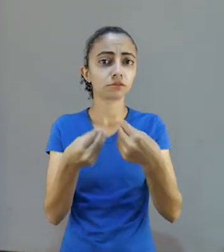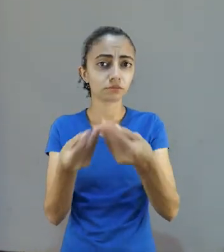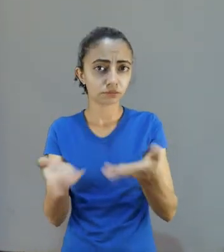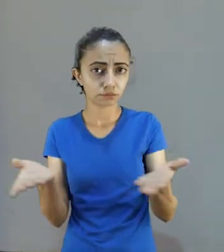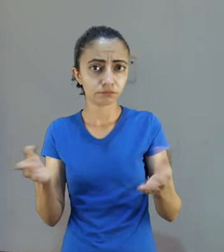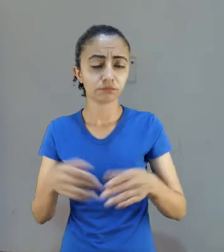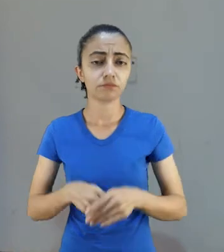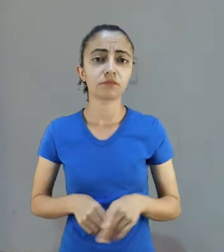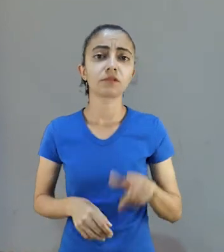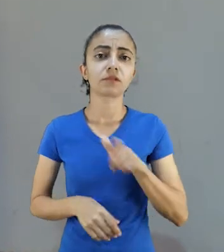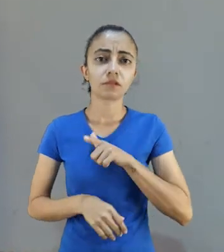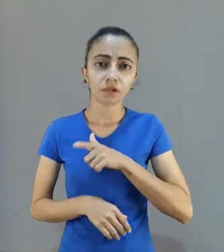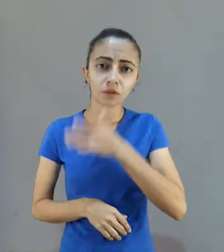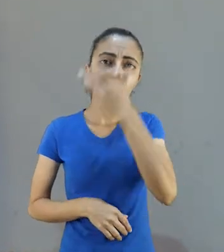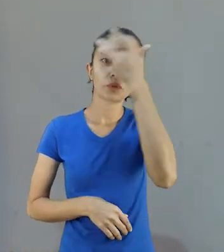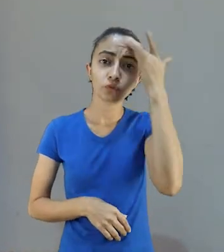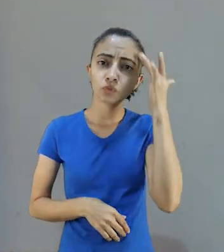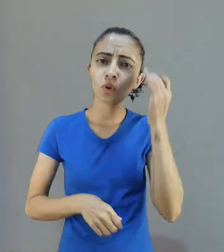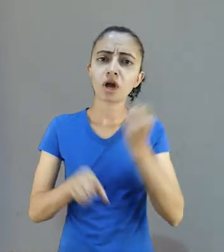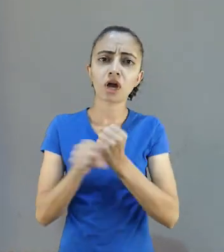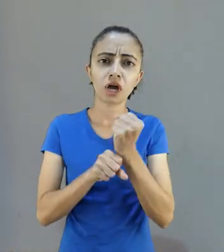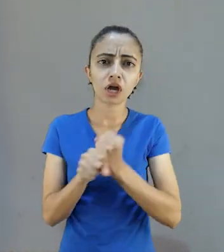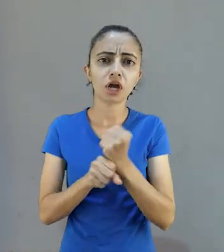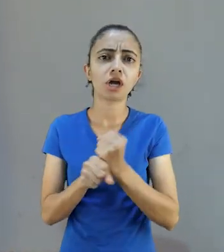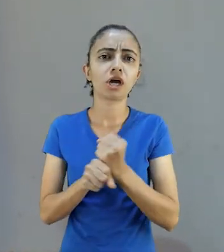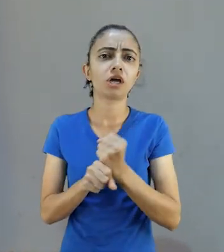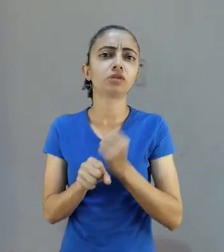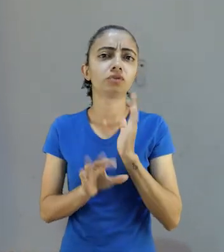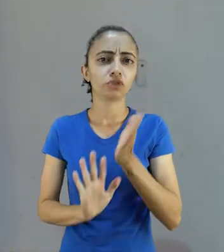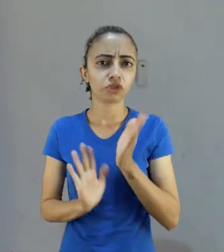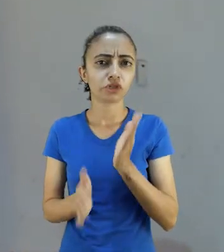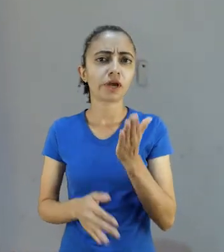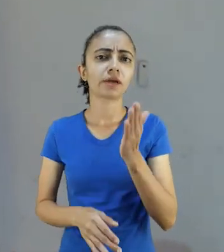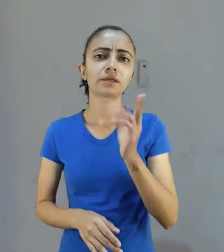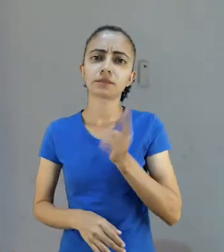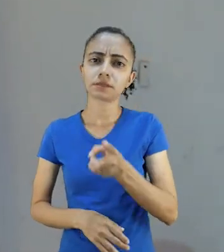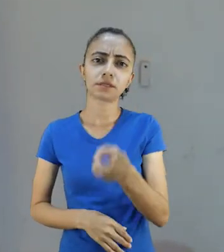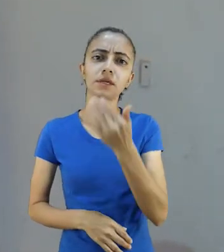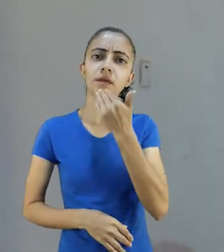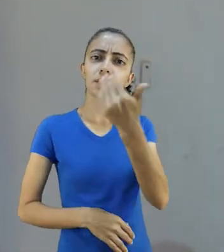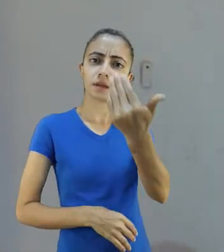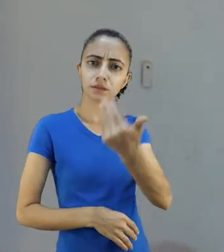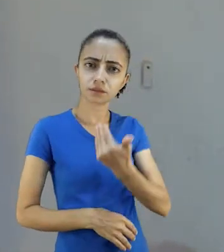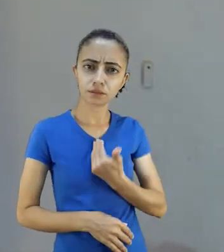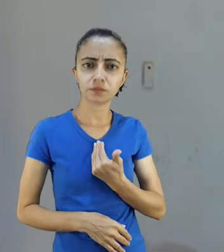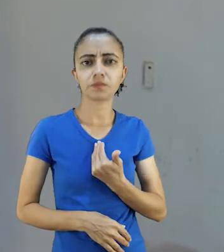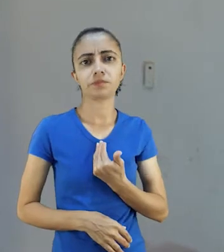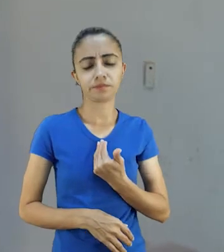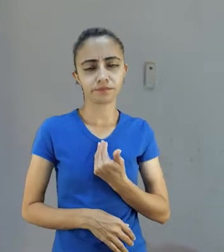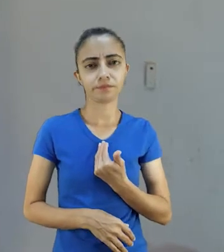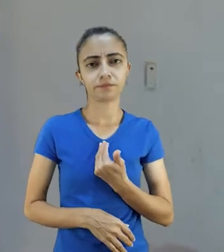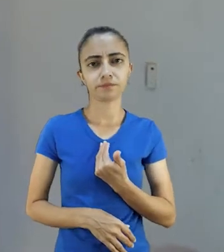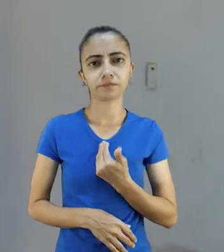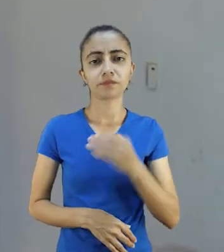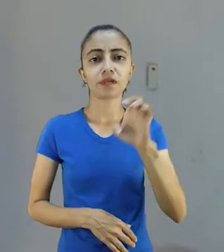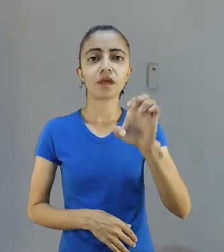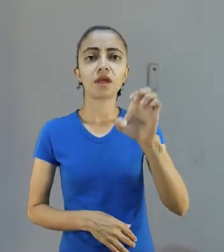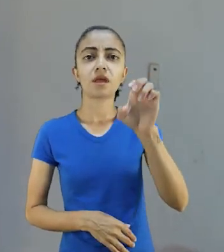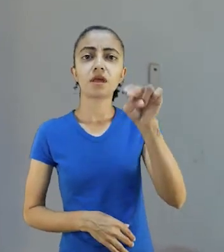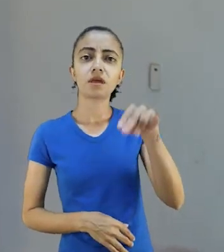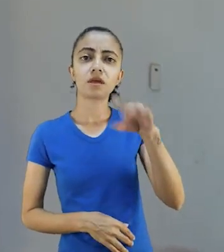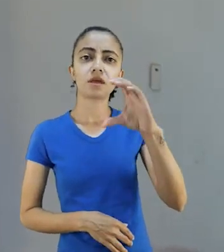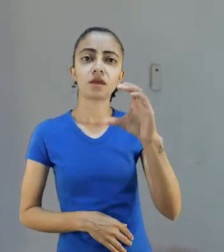tenho muito decorador que me compra há muitos anos. Ele me encomenda para complementar o que eles vão fazer. Eu